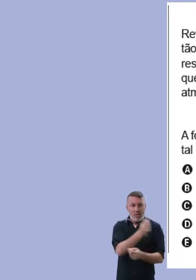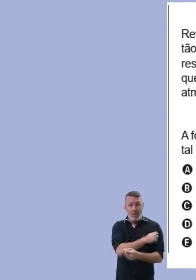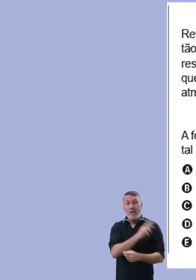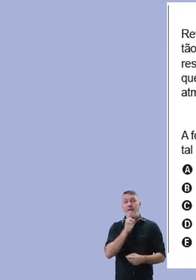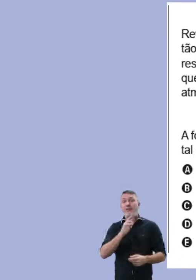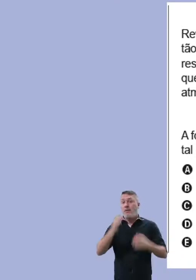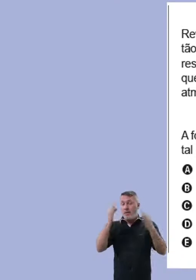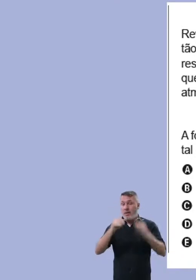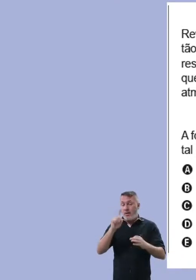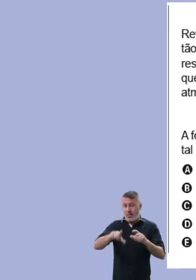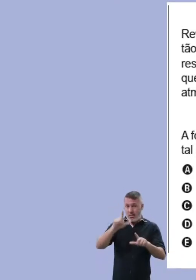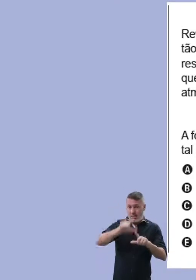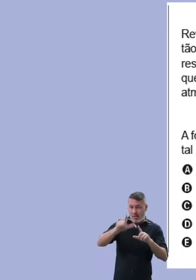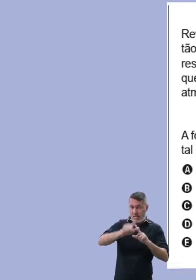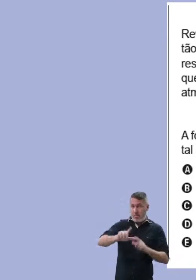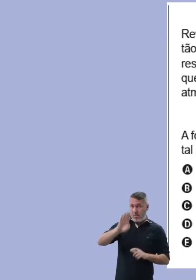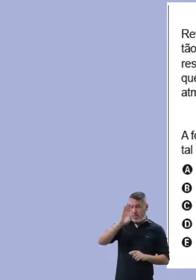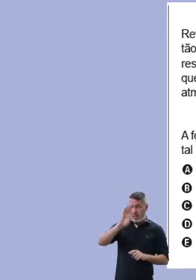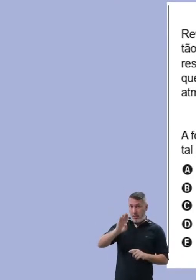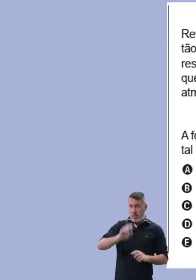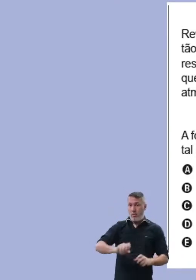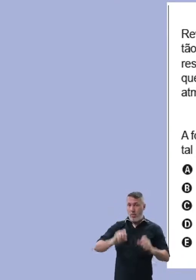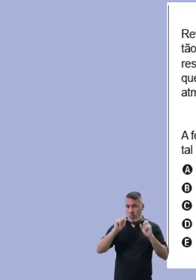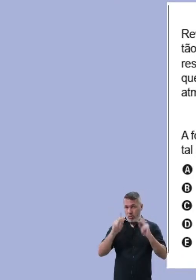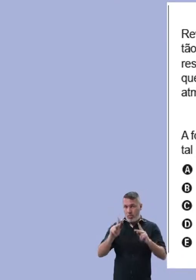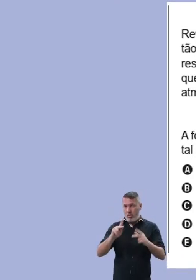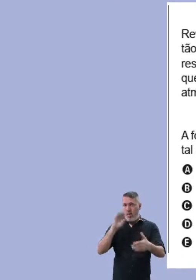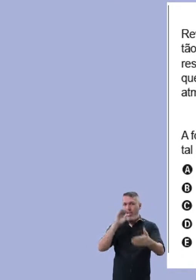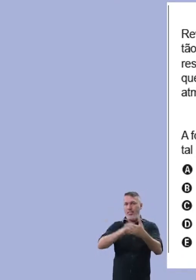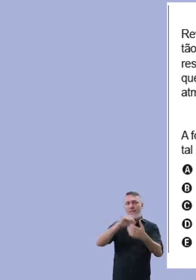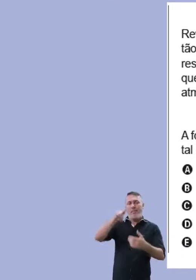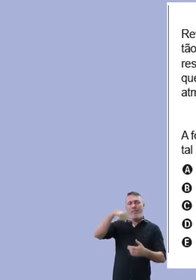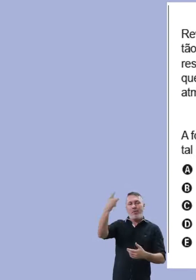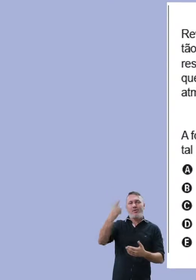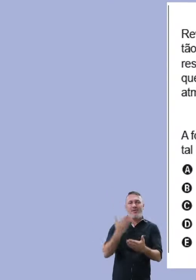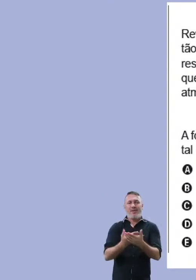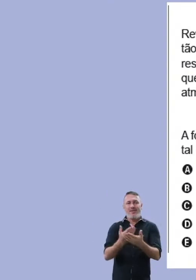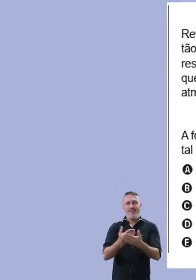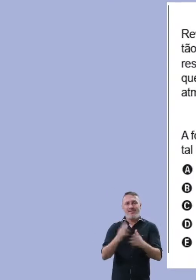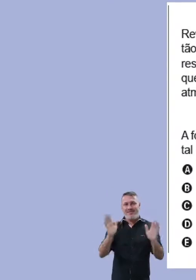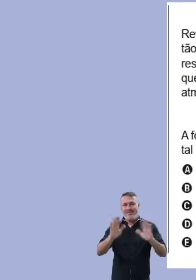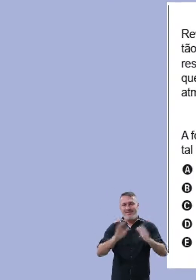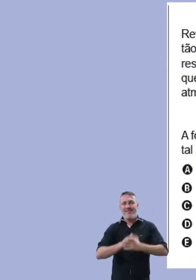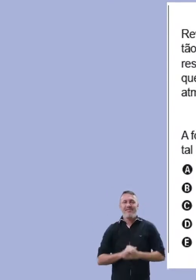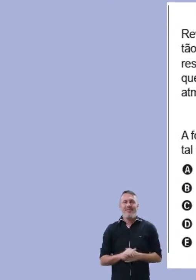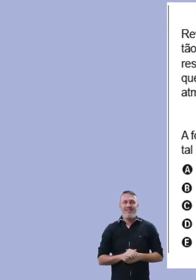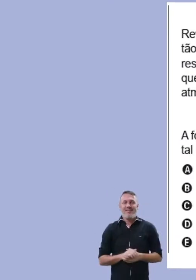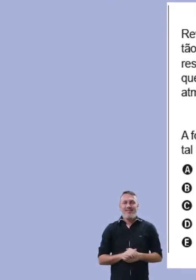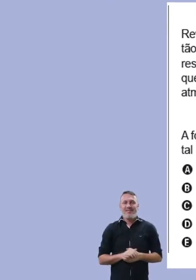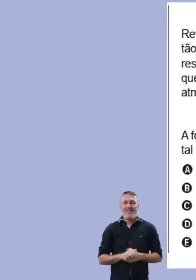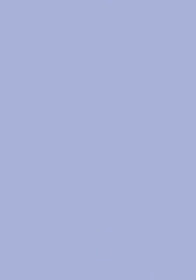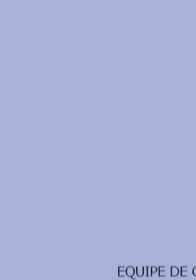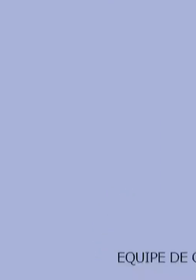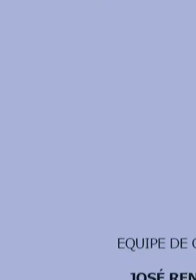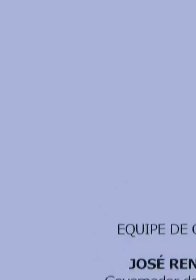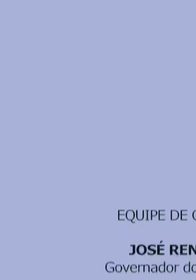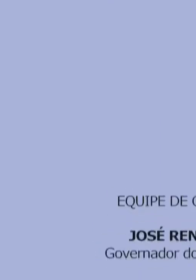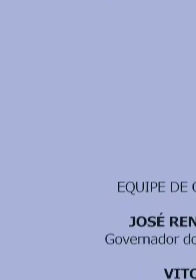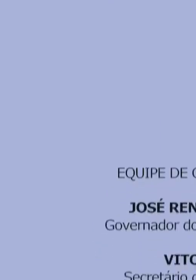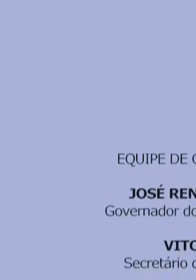aluno, então, resposta nossa, letra B de bola. Então, até a próxima, meu aluno. Valeu!